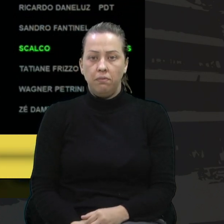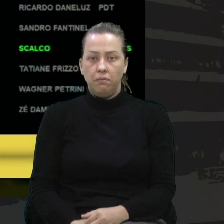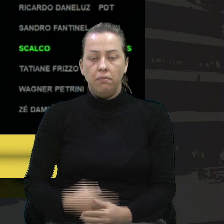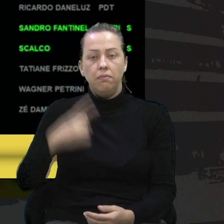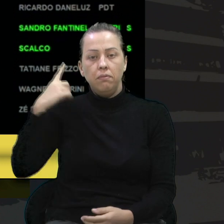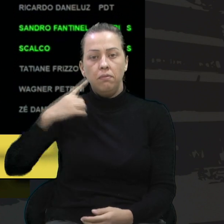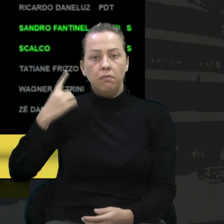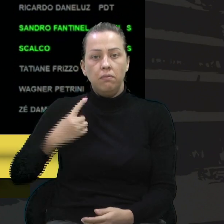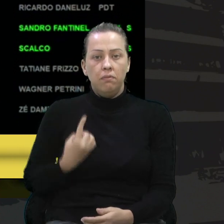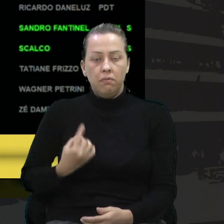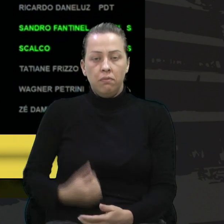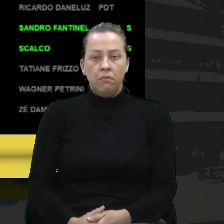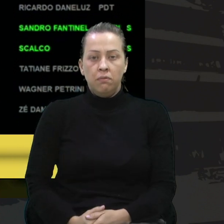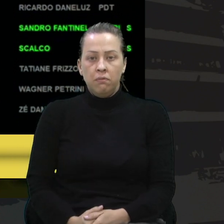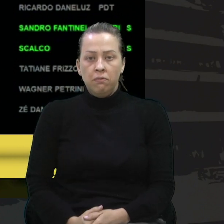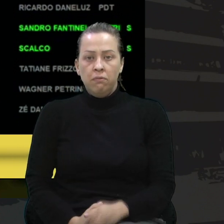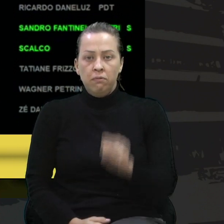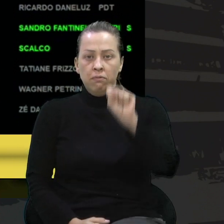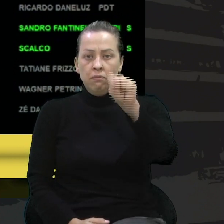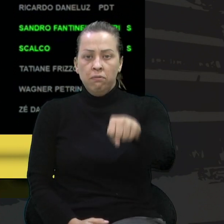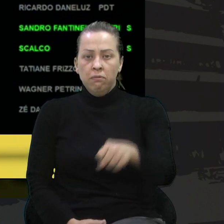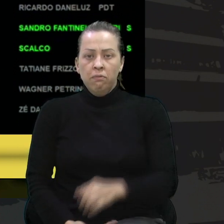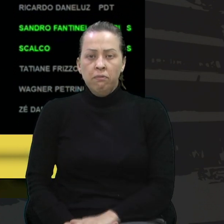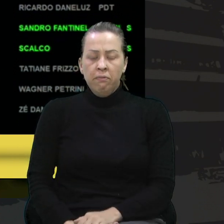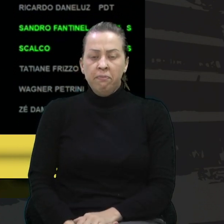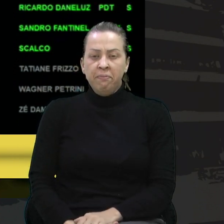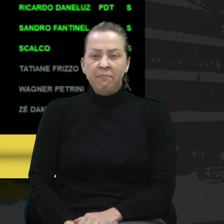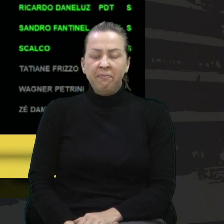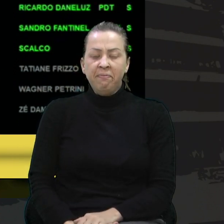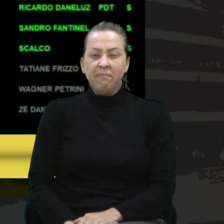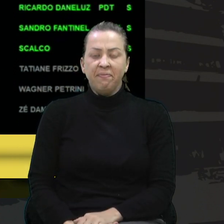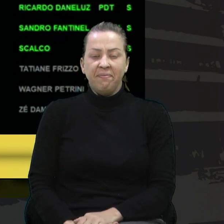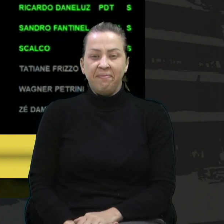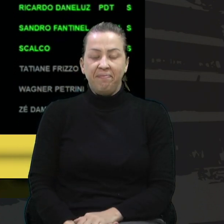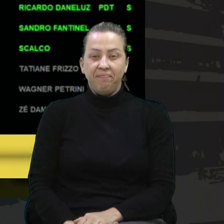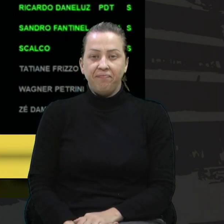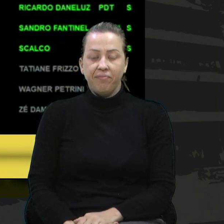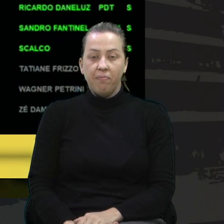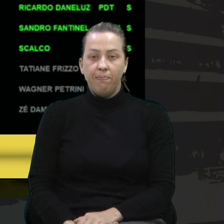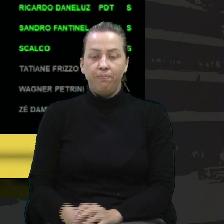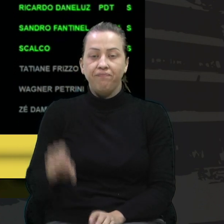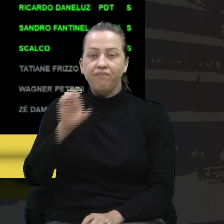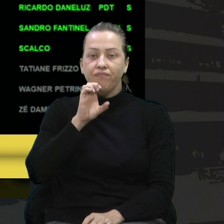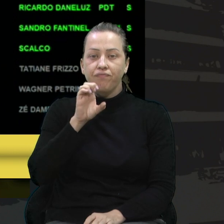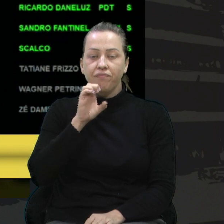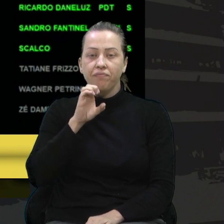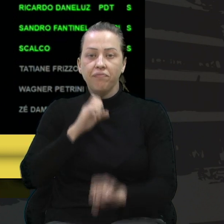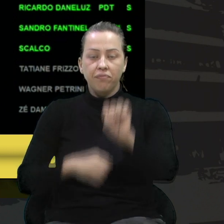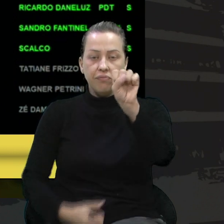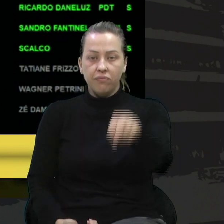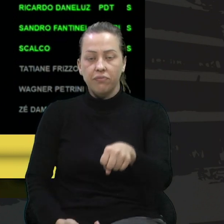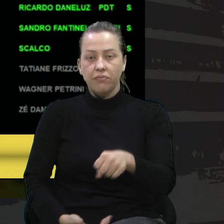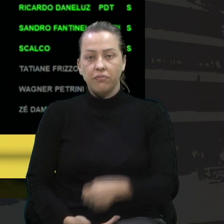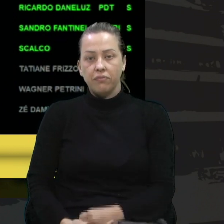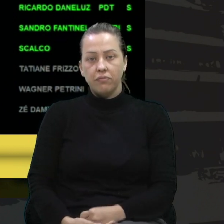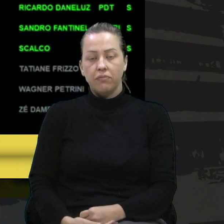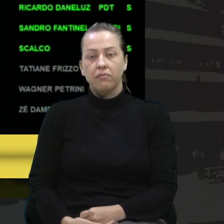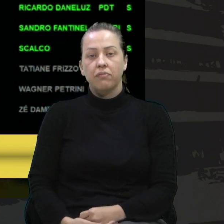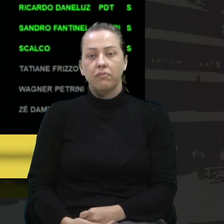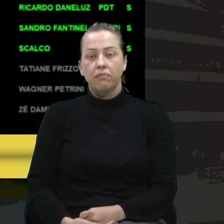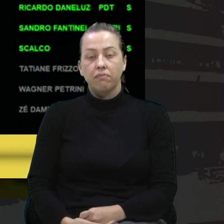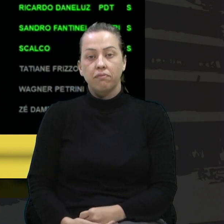Denise Pessoa, Voto sim. vota sim. Vereadora Estela, vota sim.